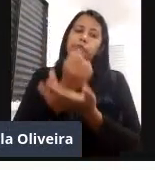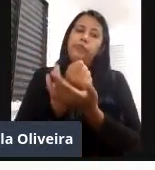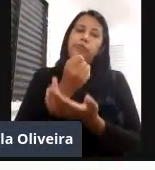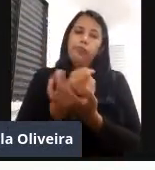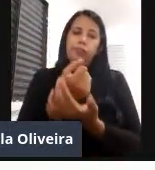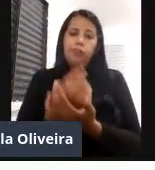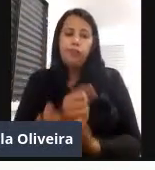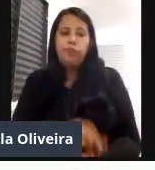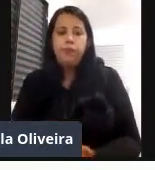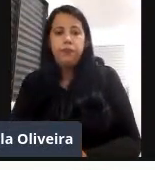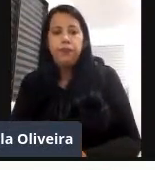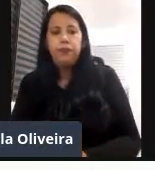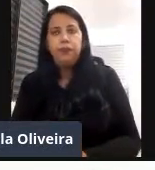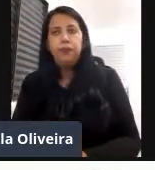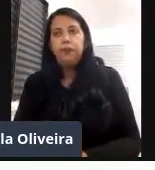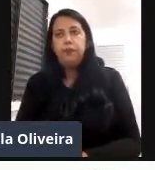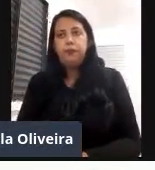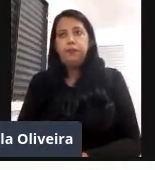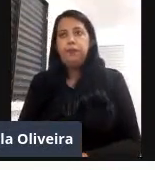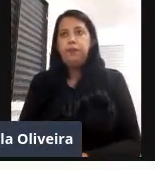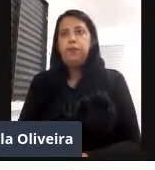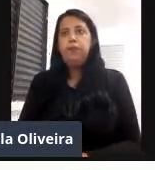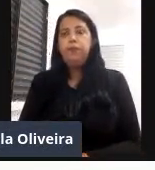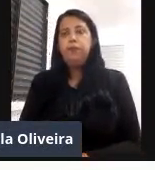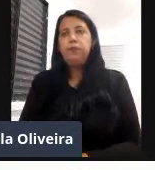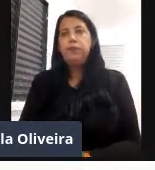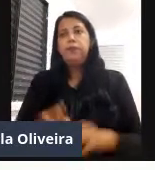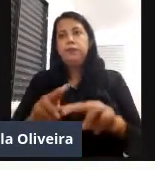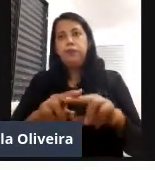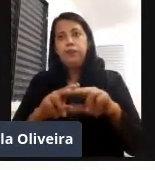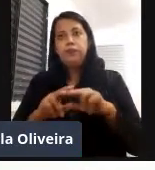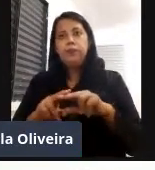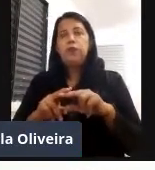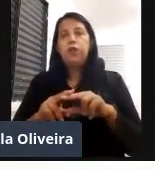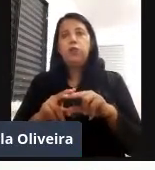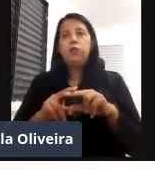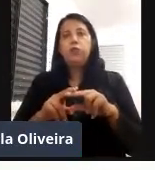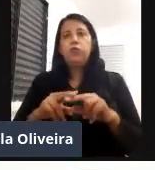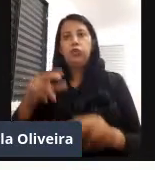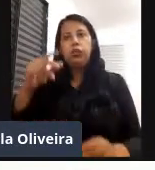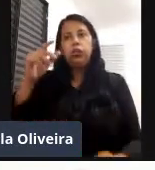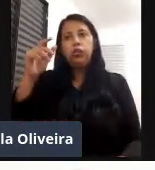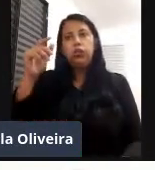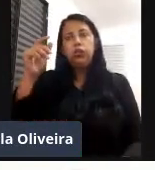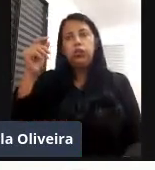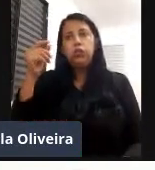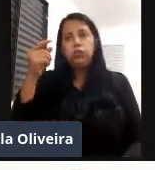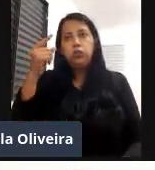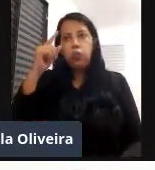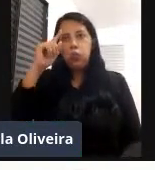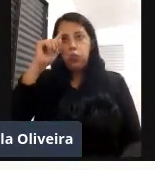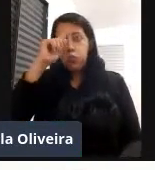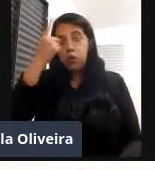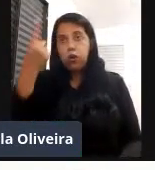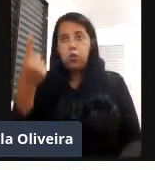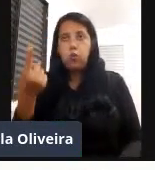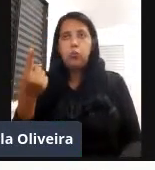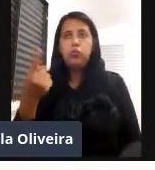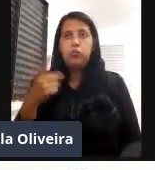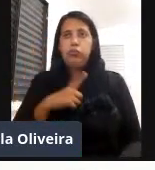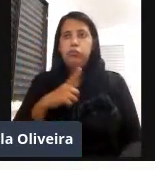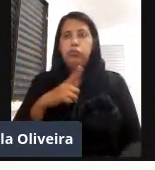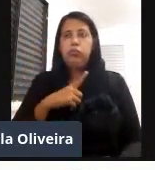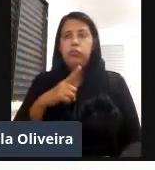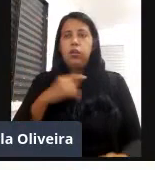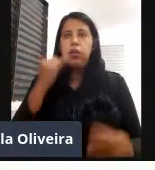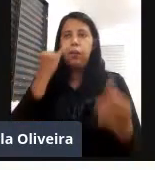bases. Então, os operadores lógicos, eles são a base dos computadores digitais, né? Atualmente, eles vão